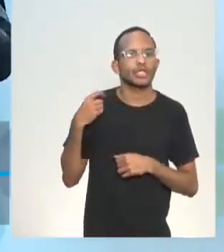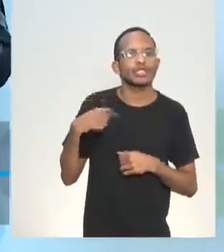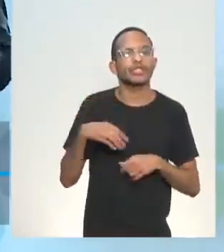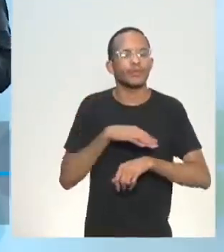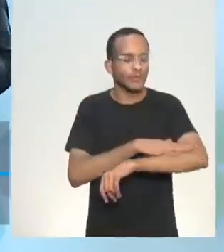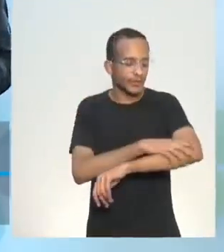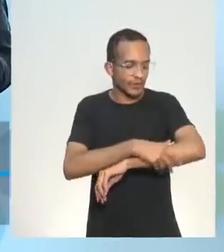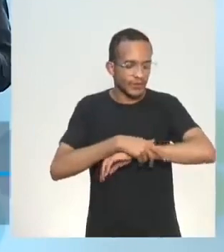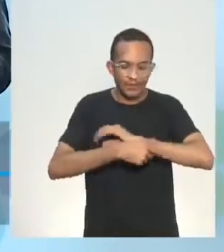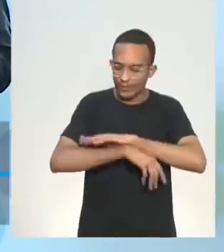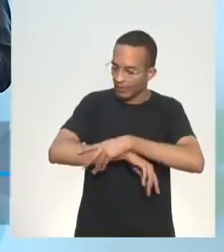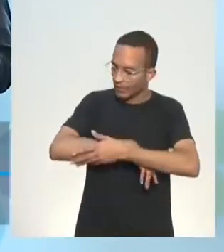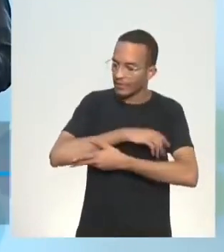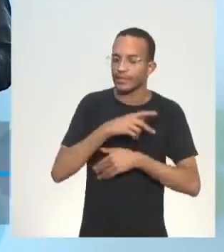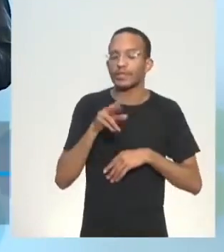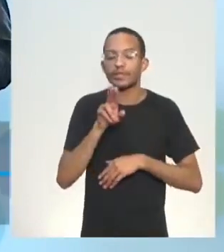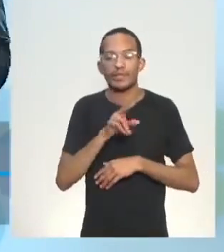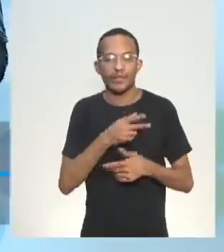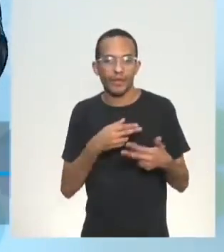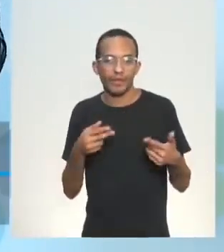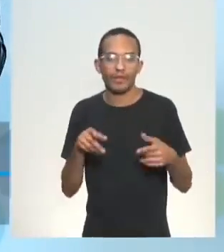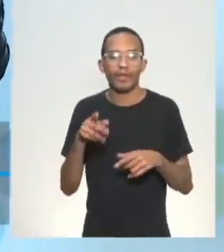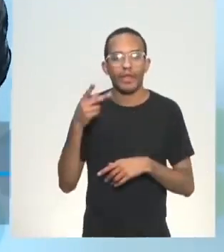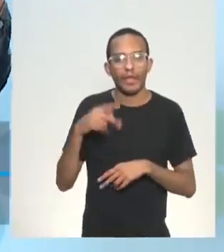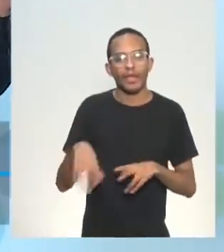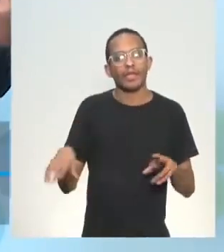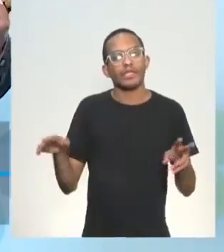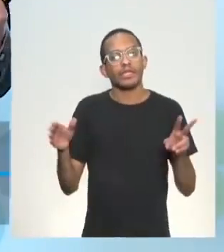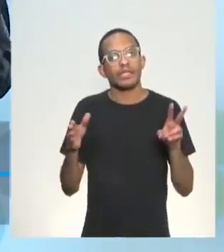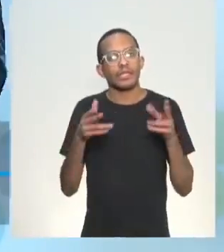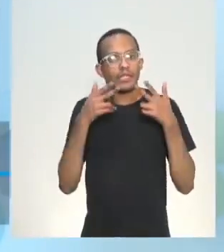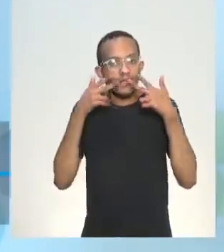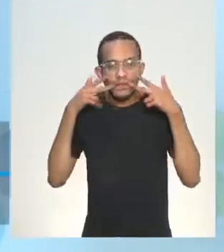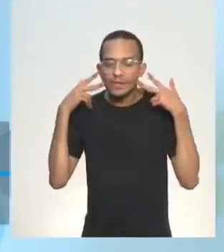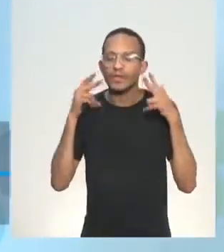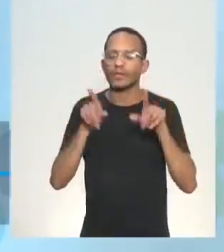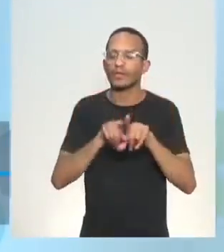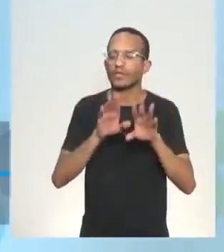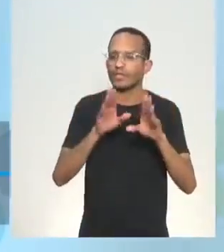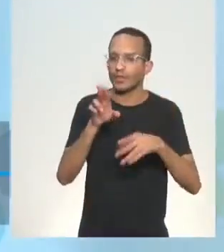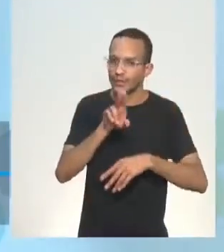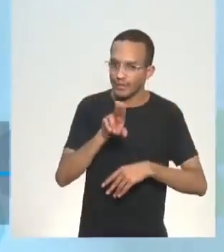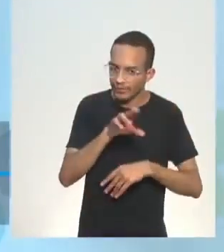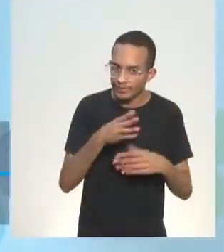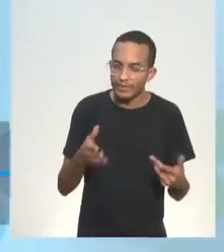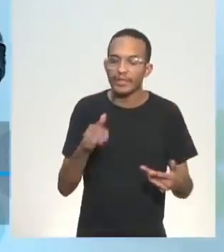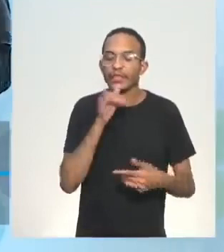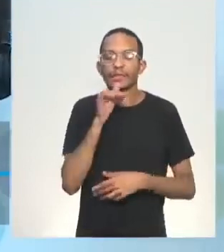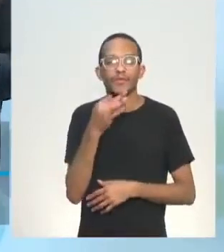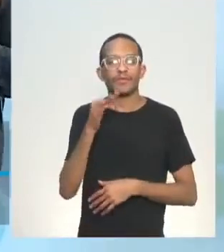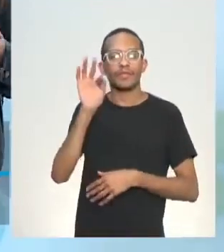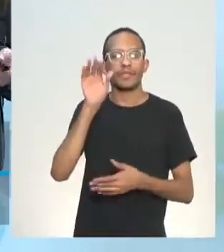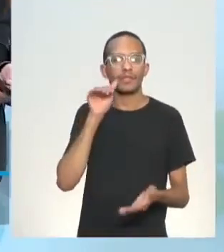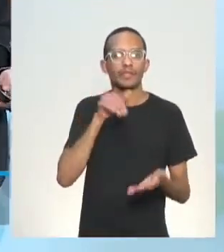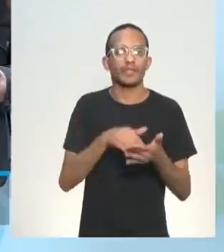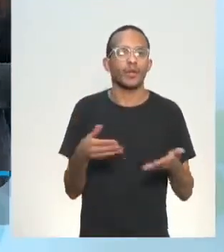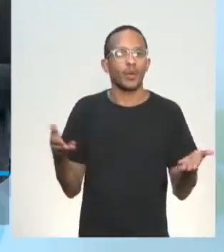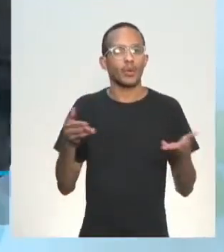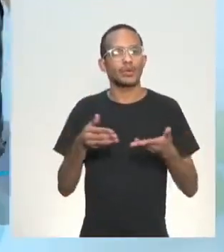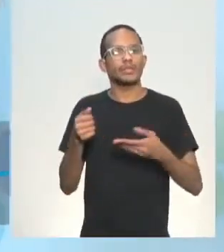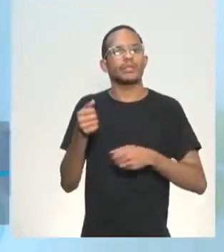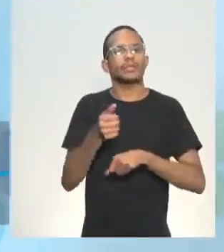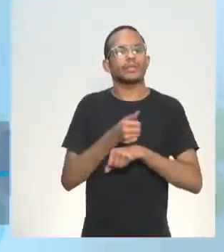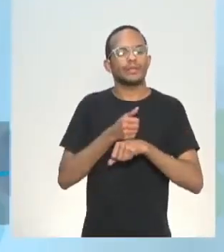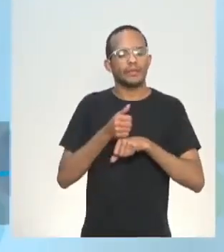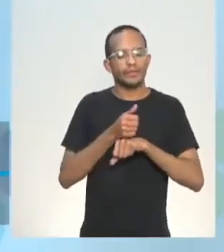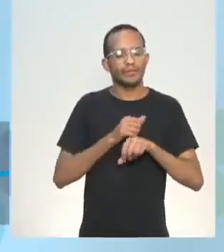gente perfumar o nosso corpo. Né? Apesar que os indígenas também usavam já. Tá? Mas, né, os franceses até hoje são mestres nessa arte. Tá